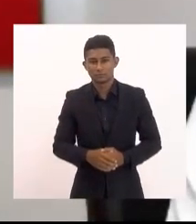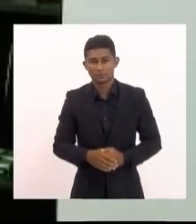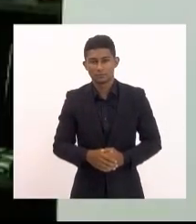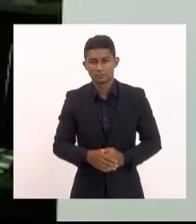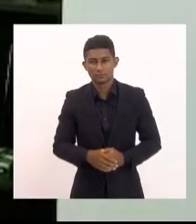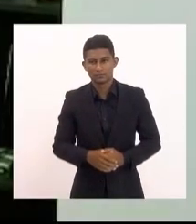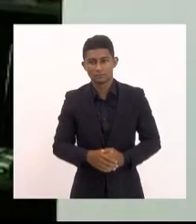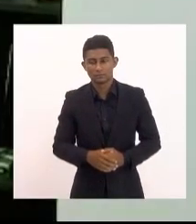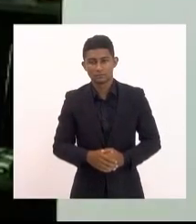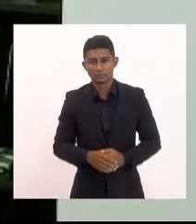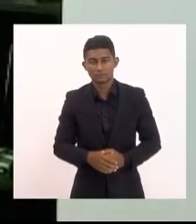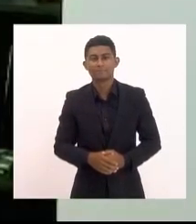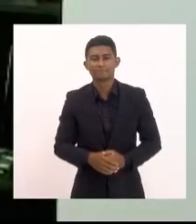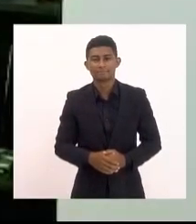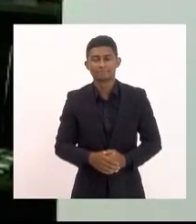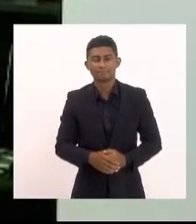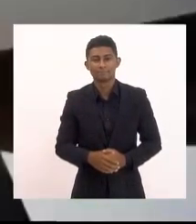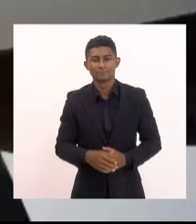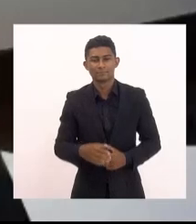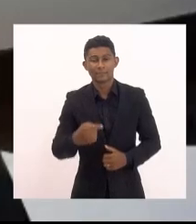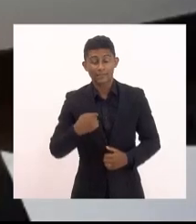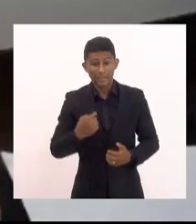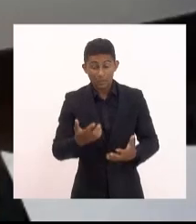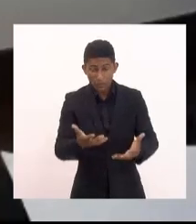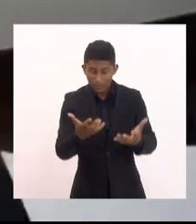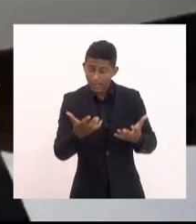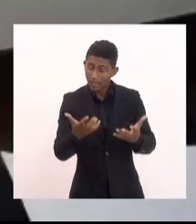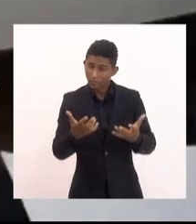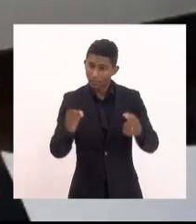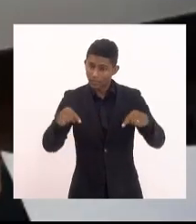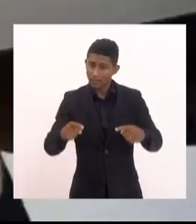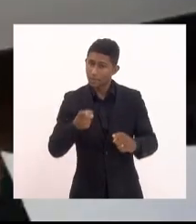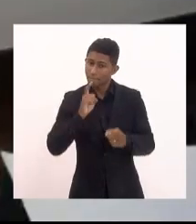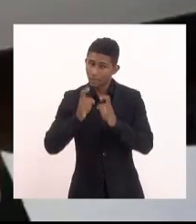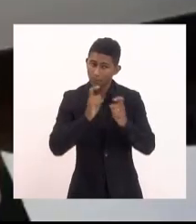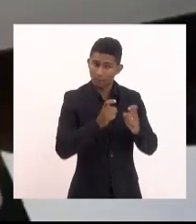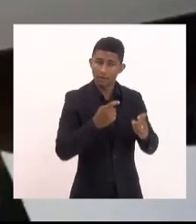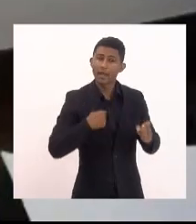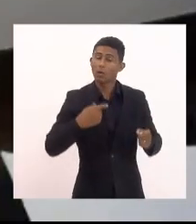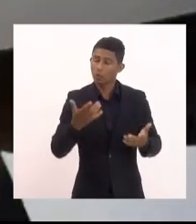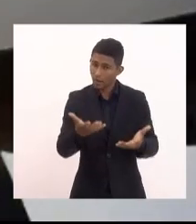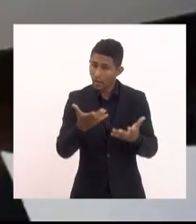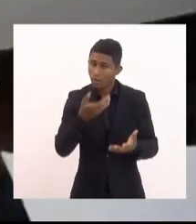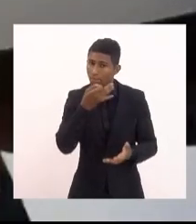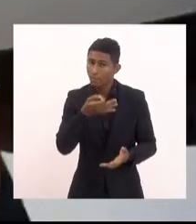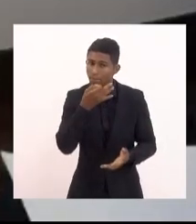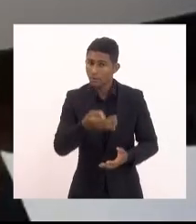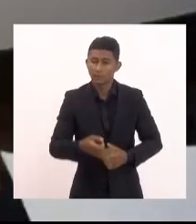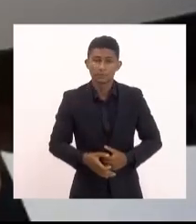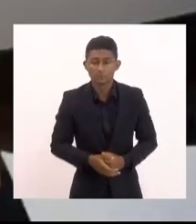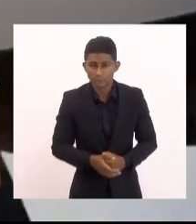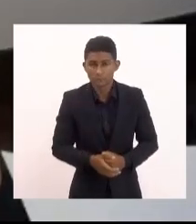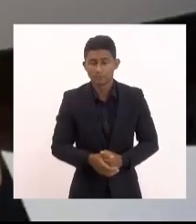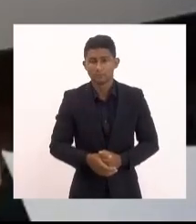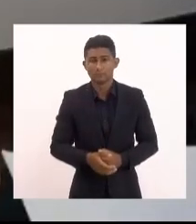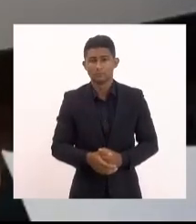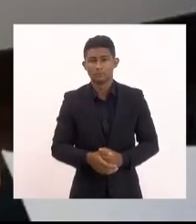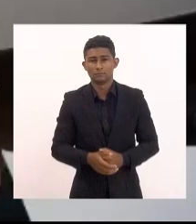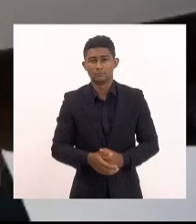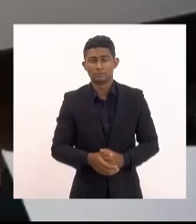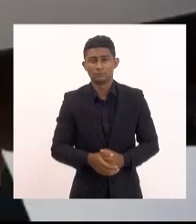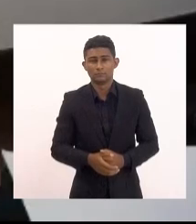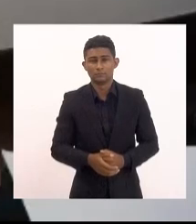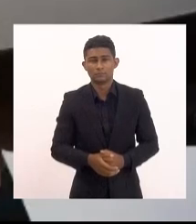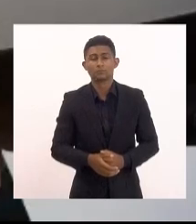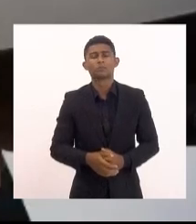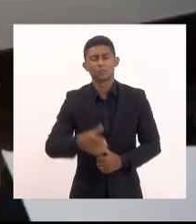Presidente, eu queria participar desse debate, em primeiro lugar, repetindo, que considero